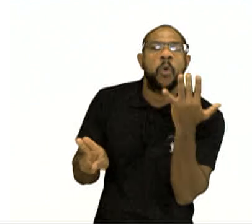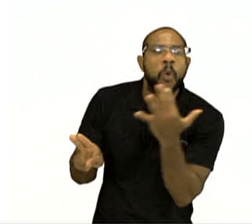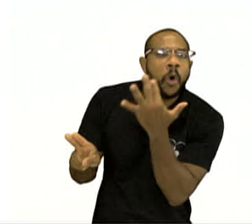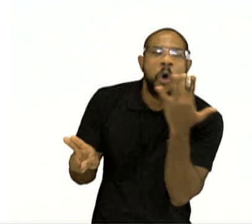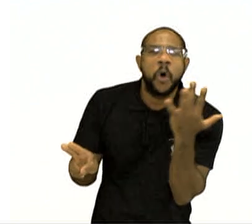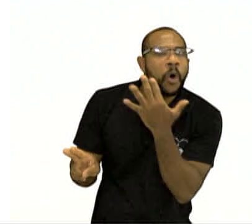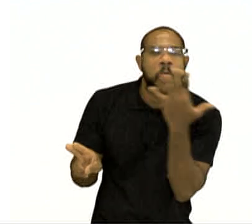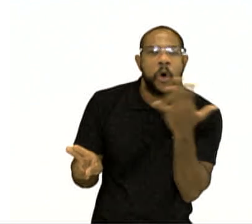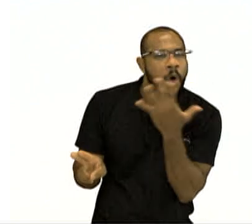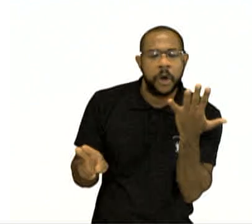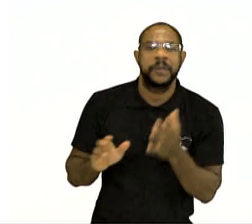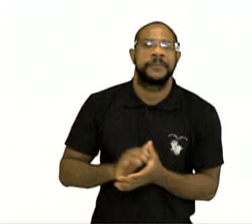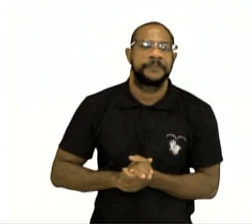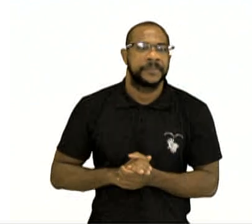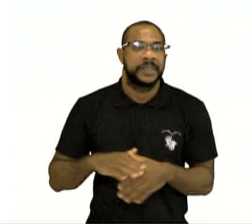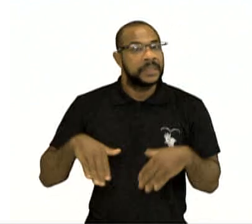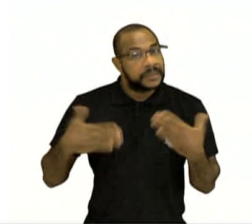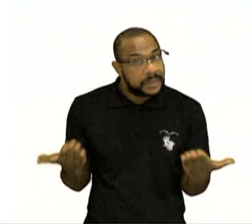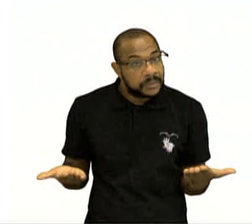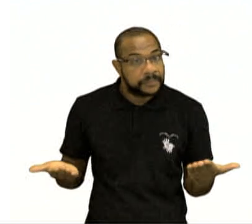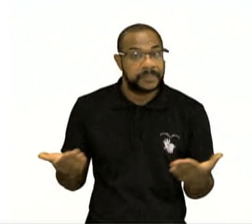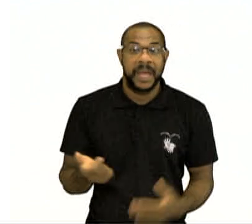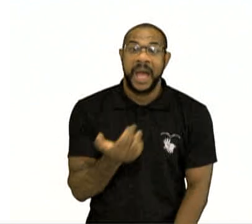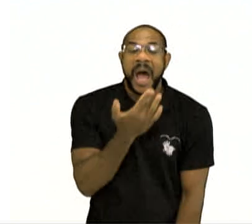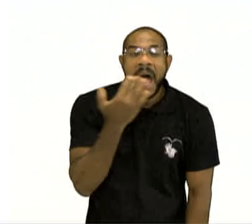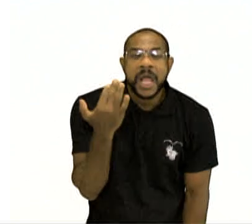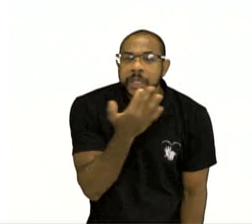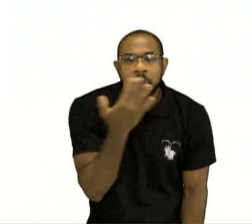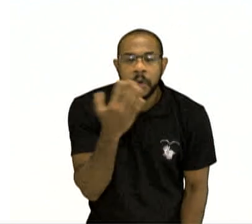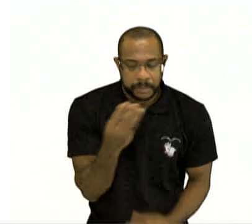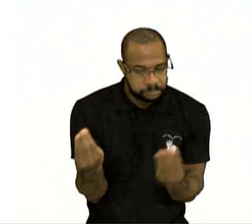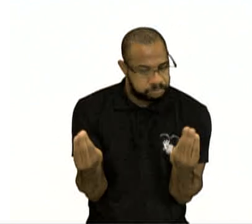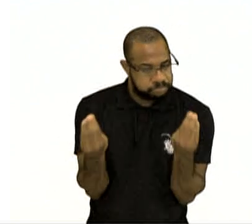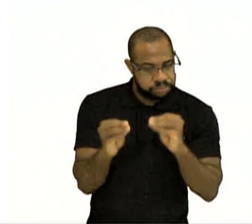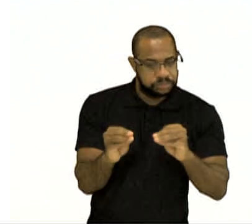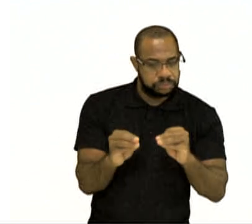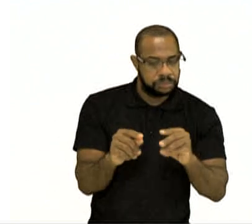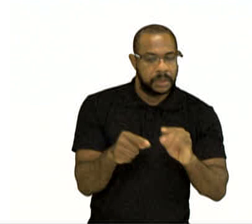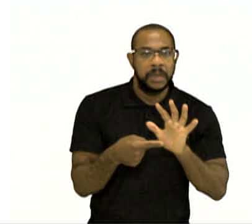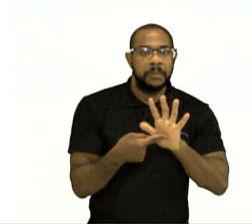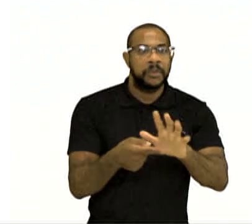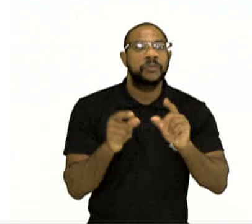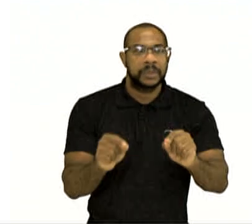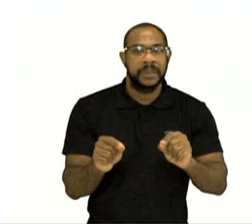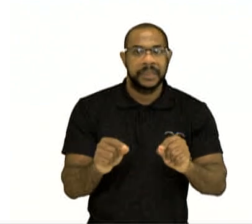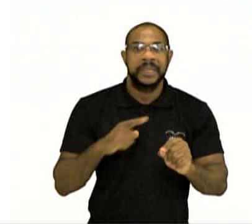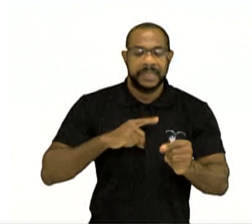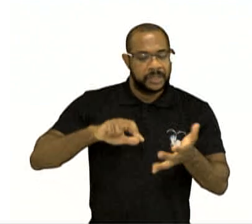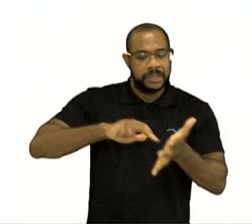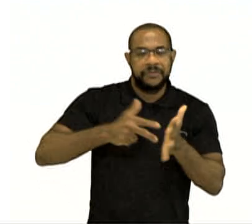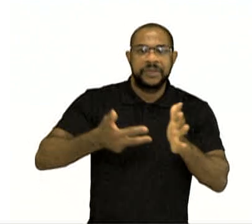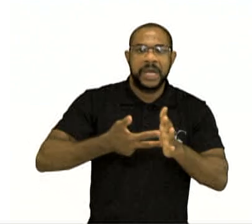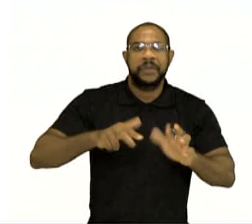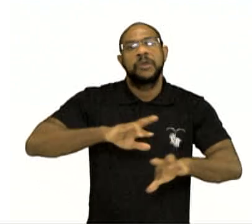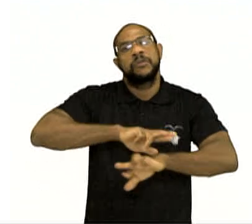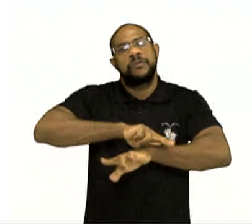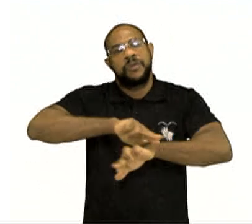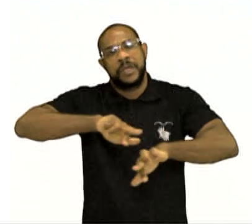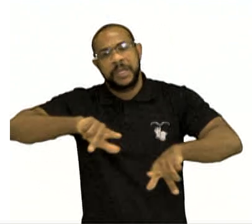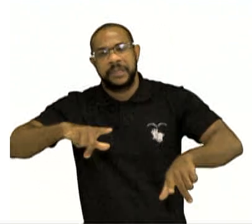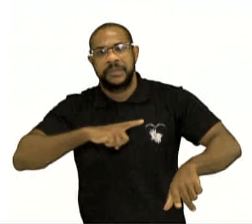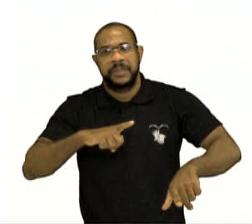modo simbólico, no qual as cores são aplicadas e apresentam significados por